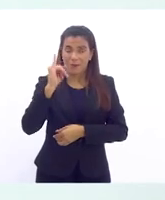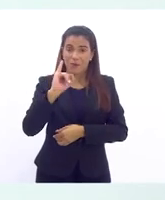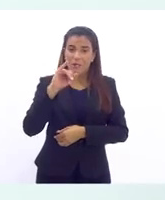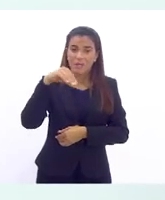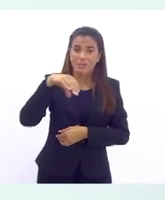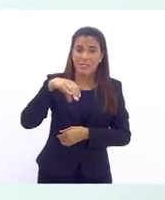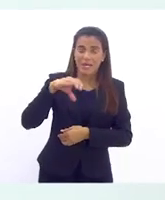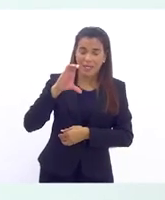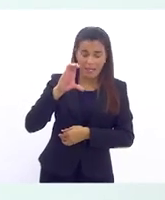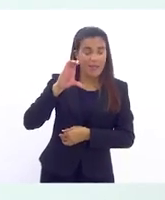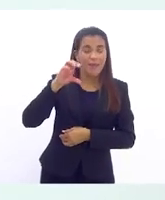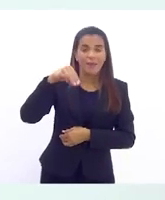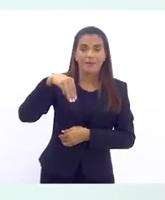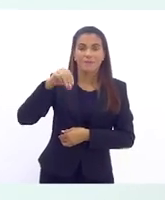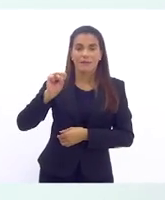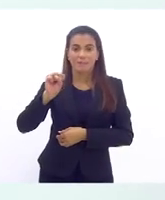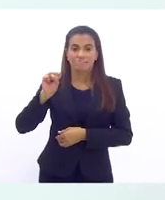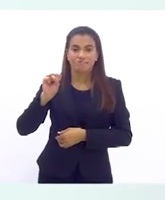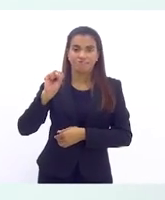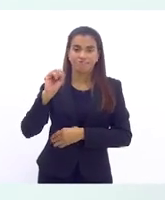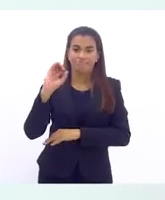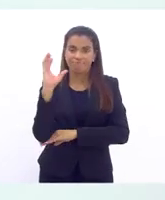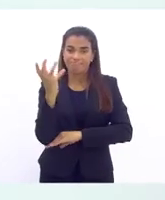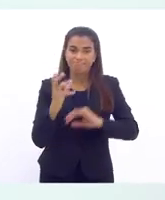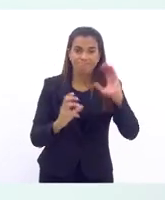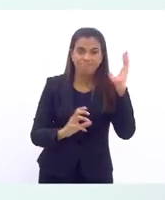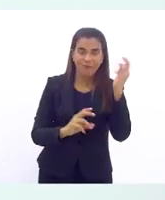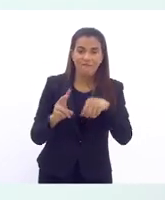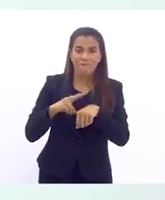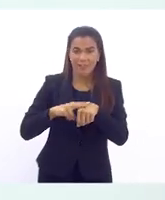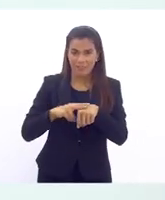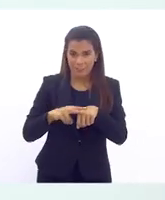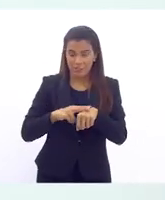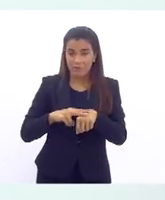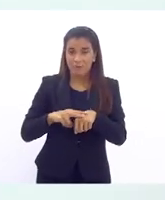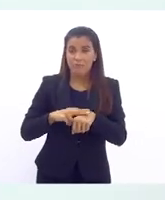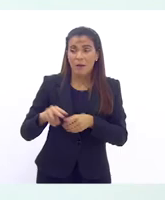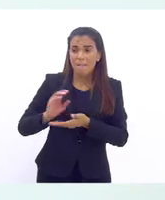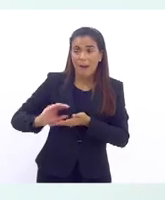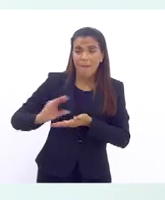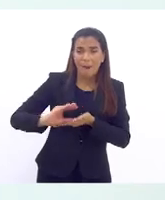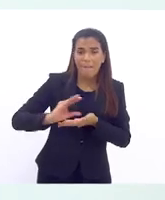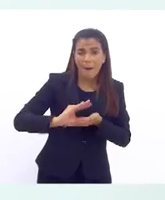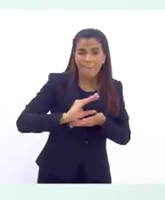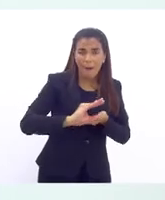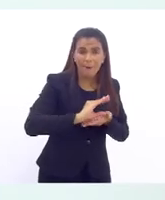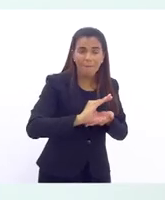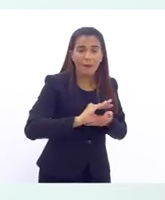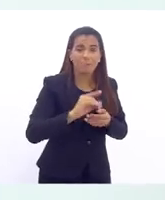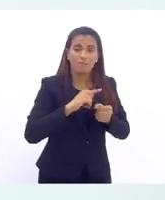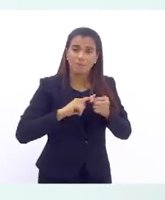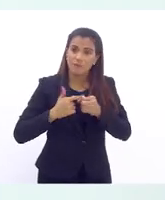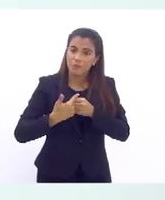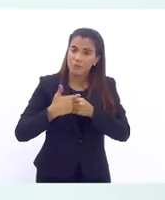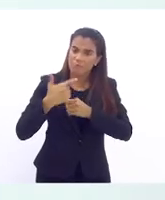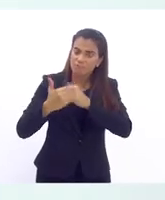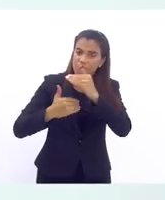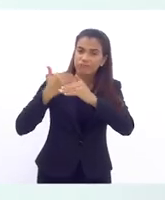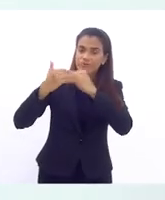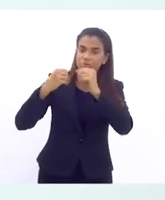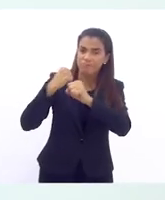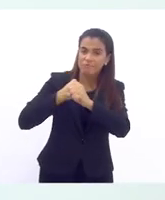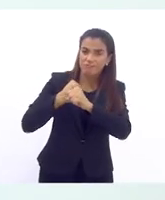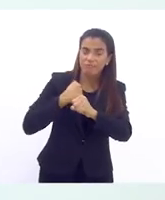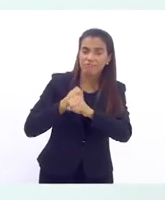Ecológico porque ele precisa ser utilizado para os municípios executarem projetos que possam aumentar os